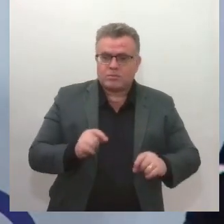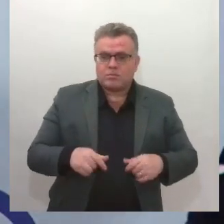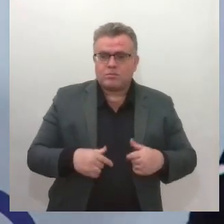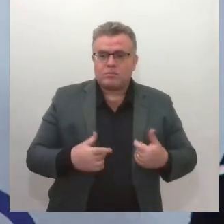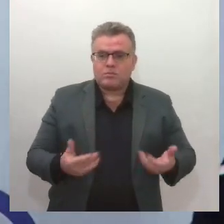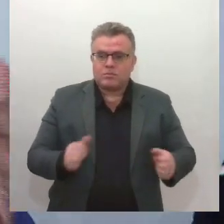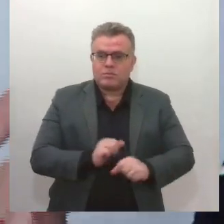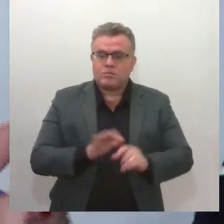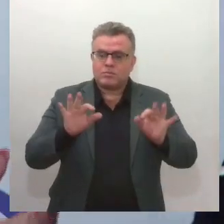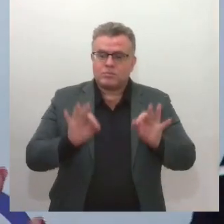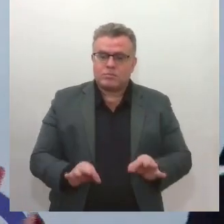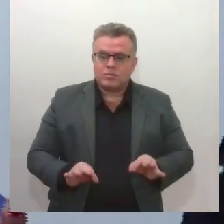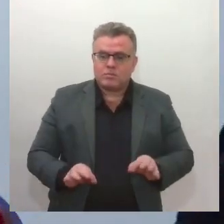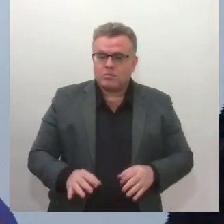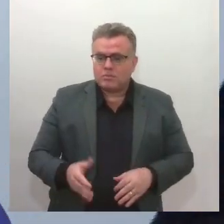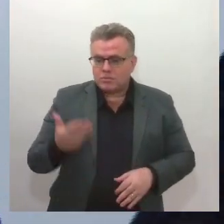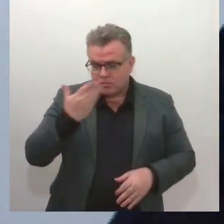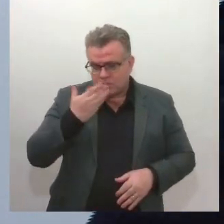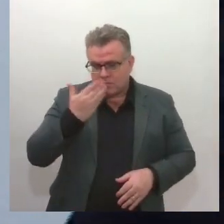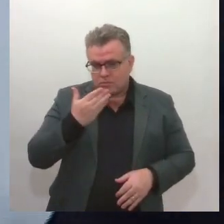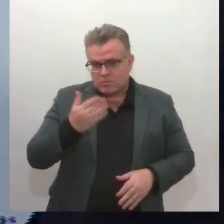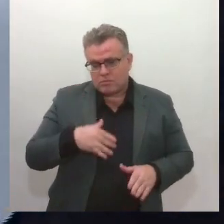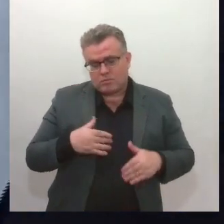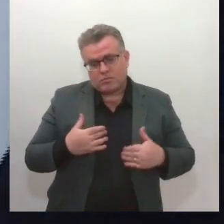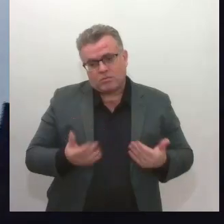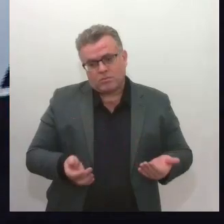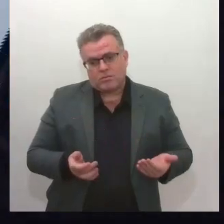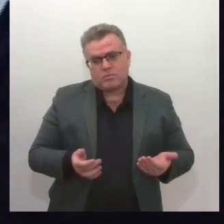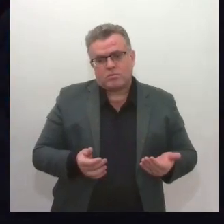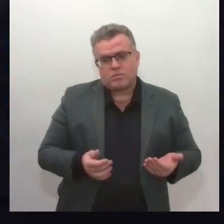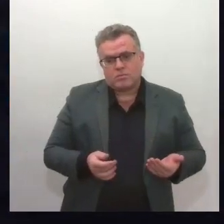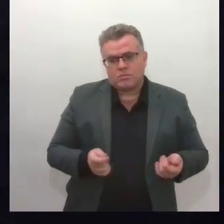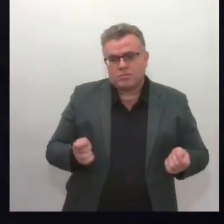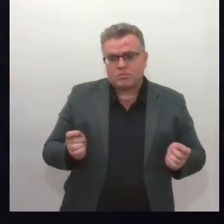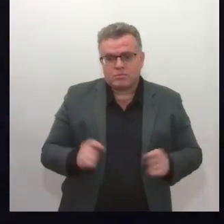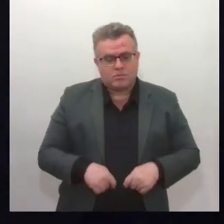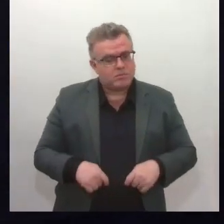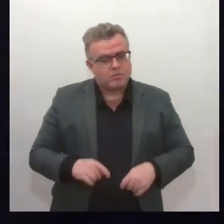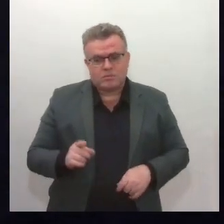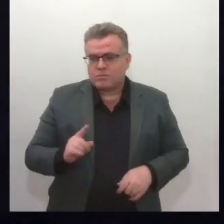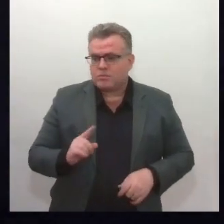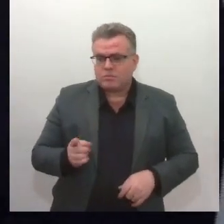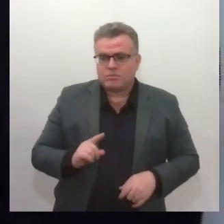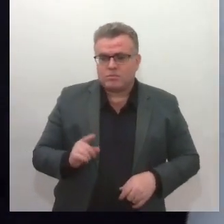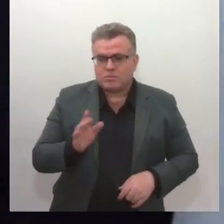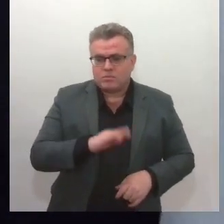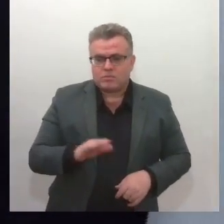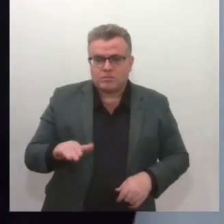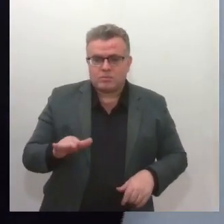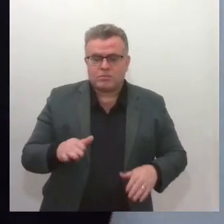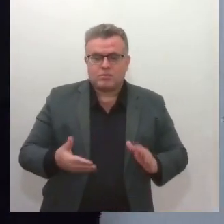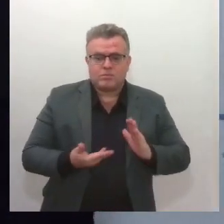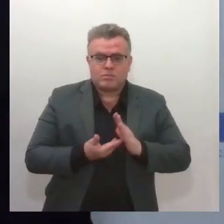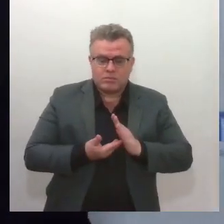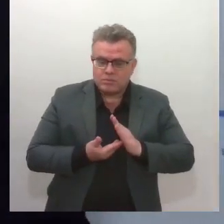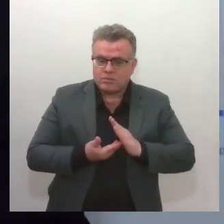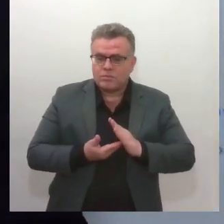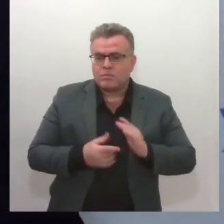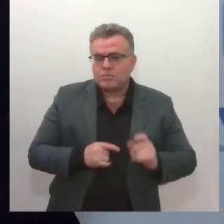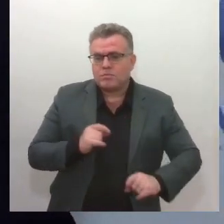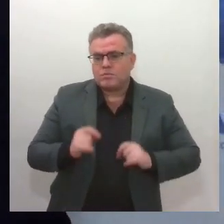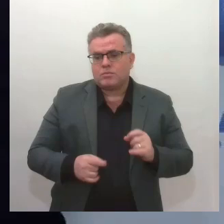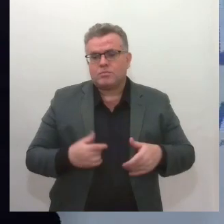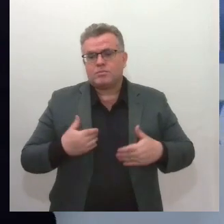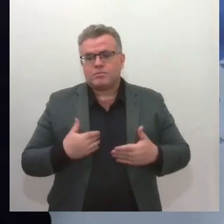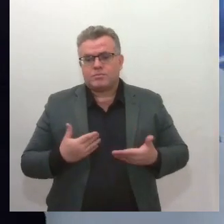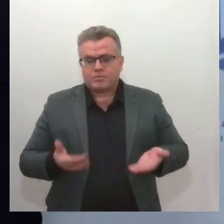de boca. E a gente sabe que isso não pode acontecer. Crianças nas suas creches que estavam chegando com a fralda e voltando com a mesma